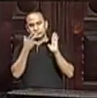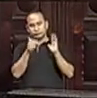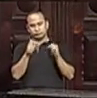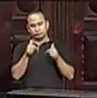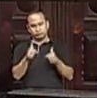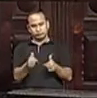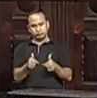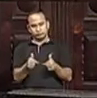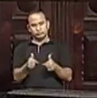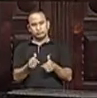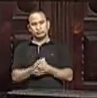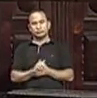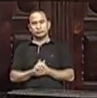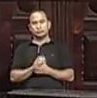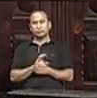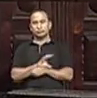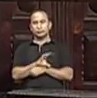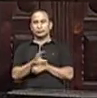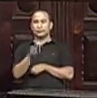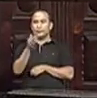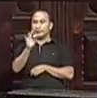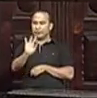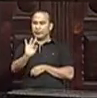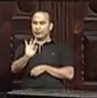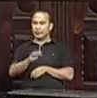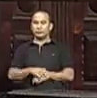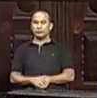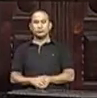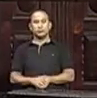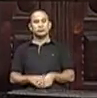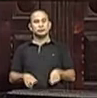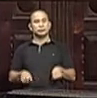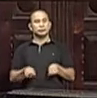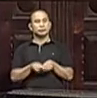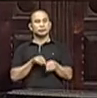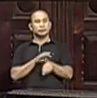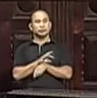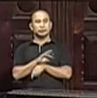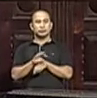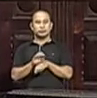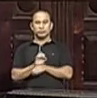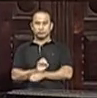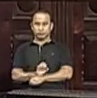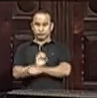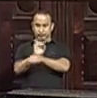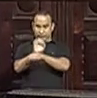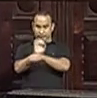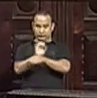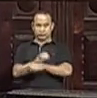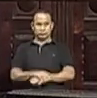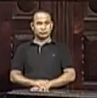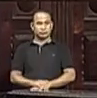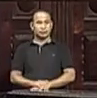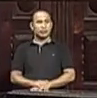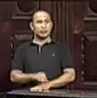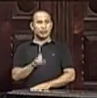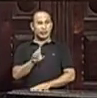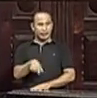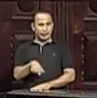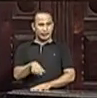confrontos com a Constituição Federal e a Constituição Estadual. Tanto